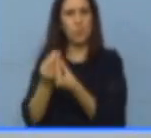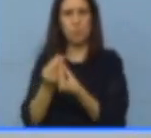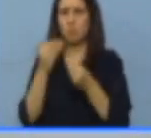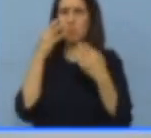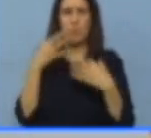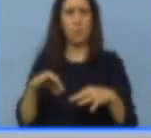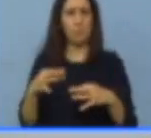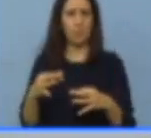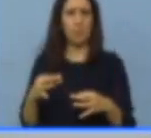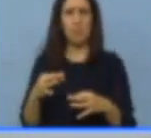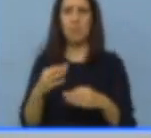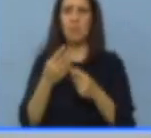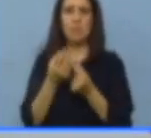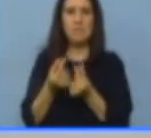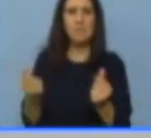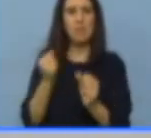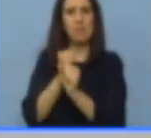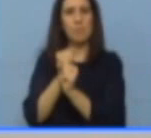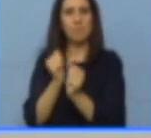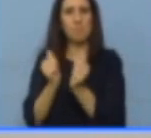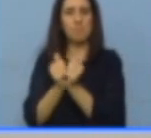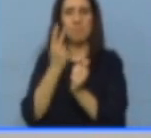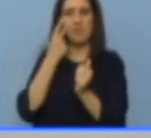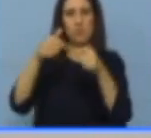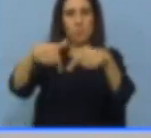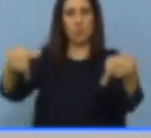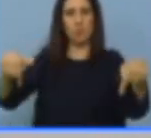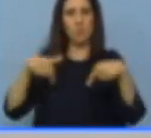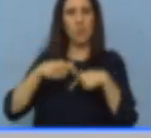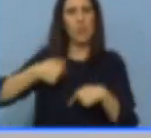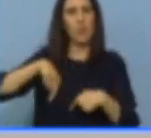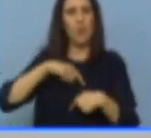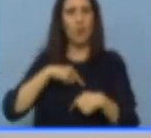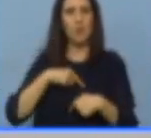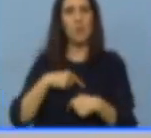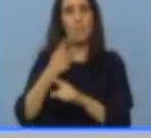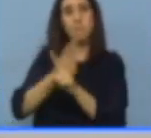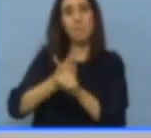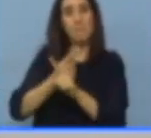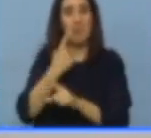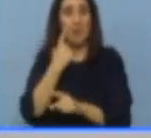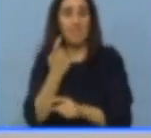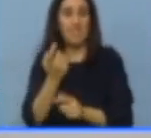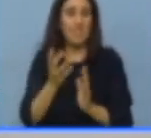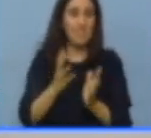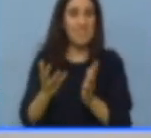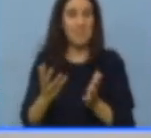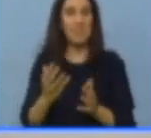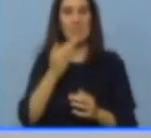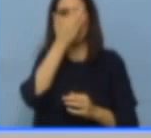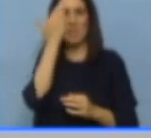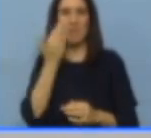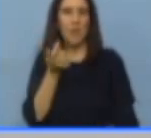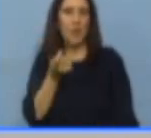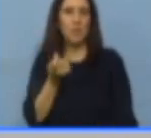eles rezarem, trabalharem e viver no mesmo espaço. Nós que somos um bocadinho mais formatados, talvez achamos um bocadinho difícil, por